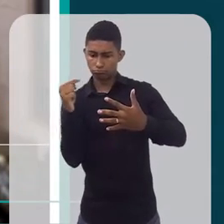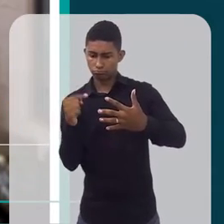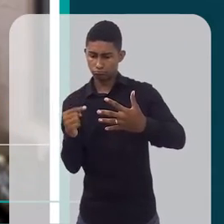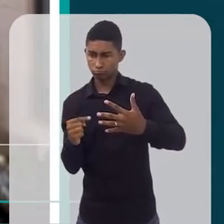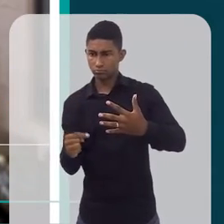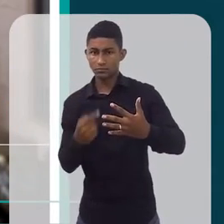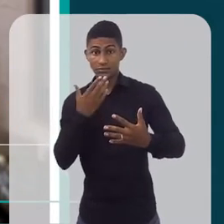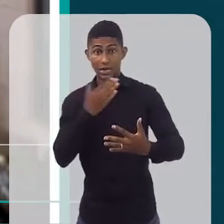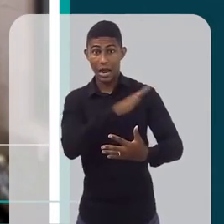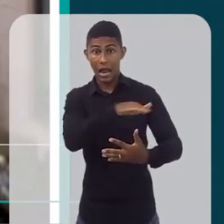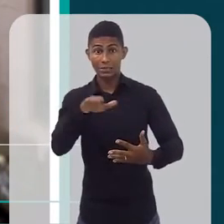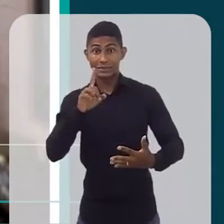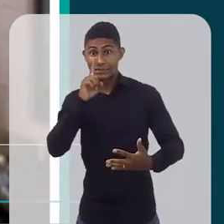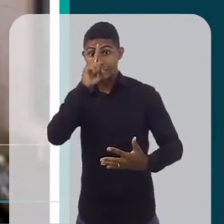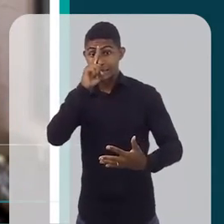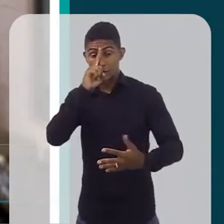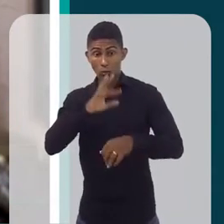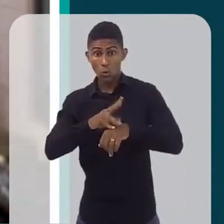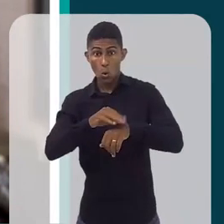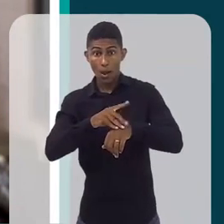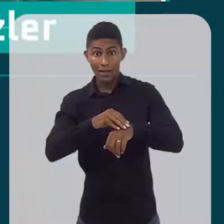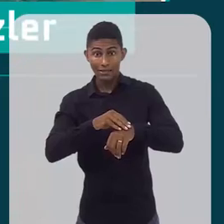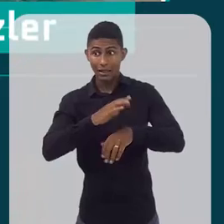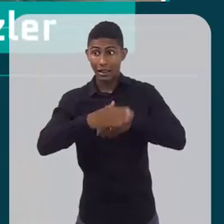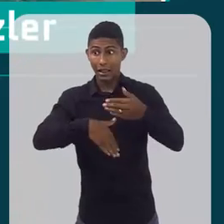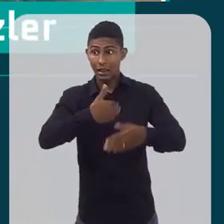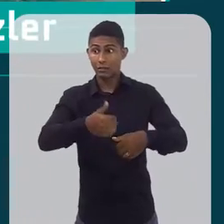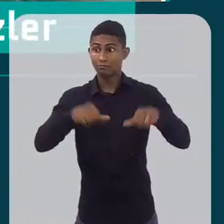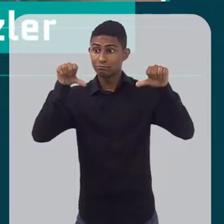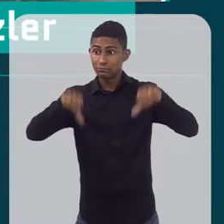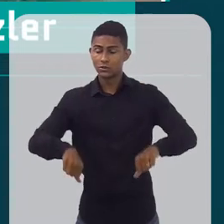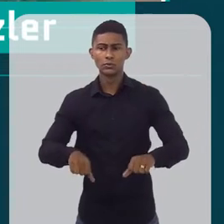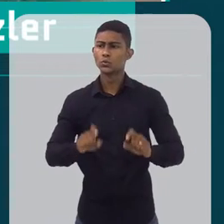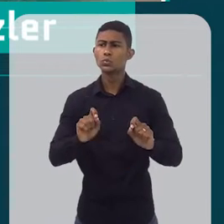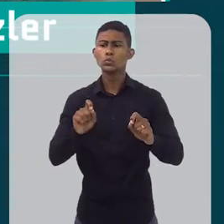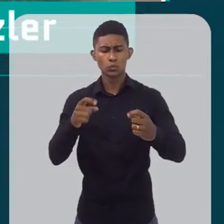obesidade infantil traz? Quais são as doenças que essa criança pode ter?